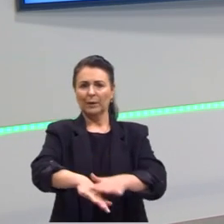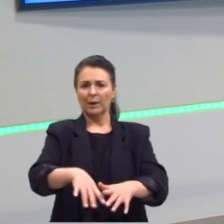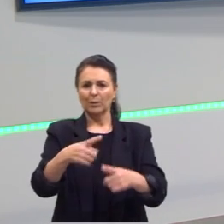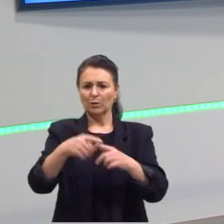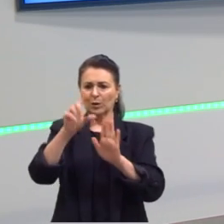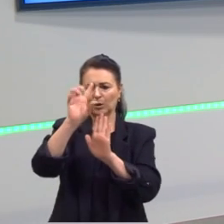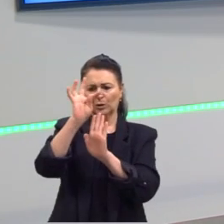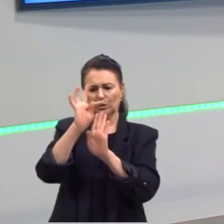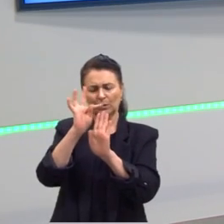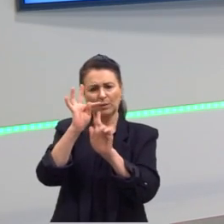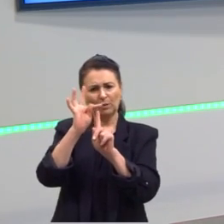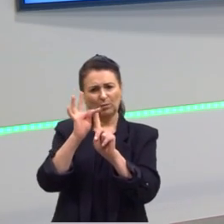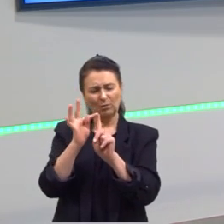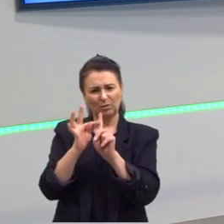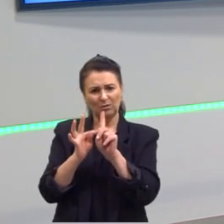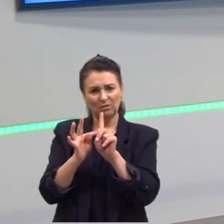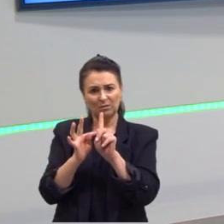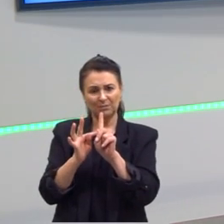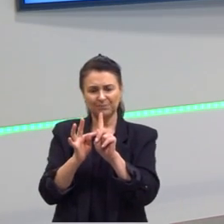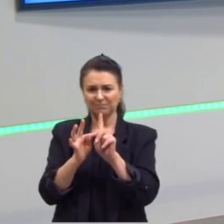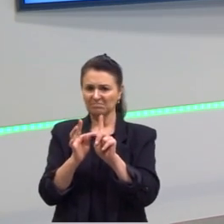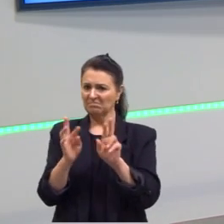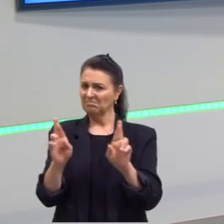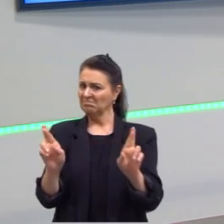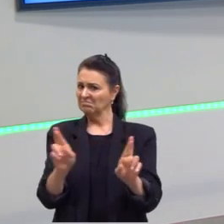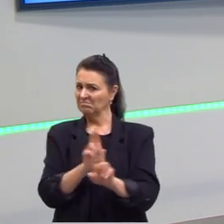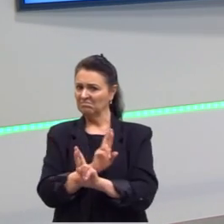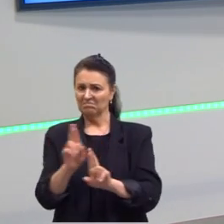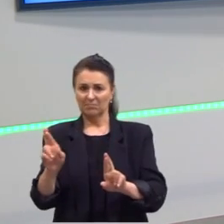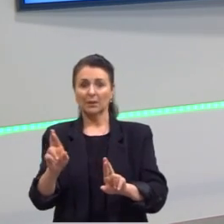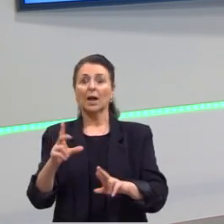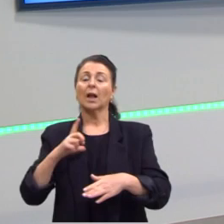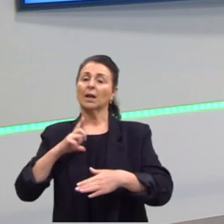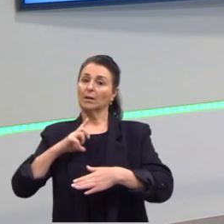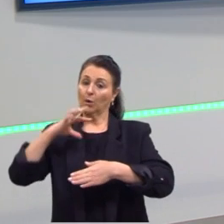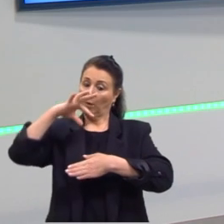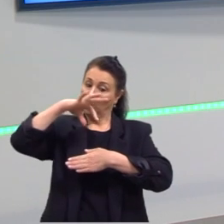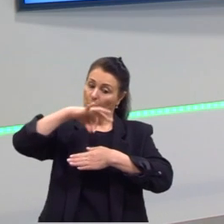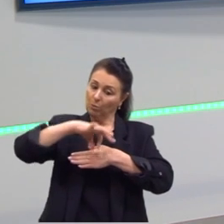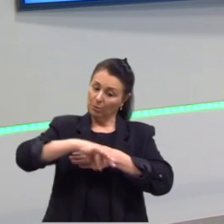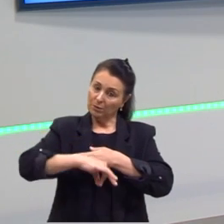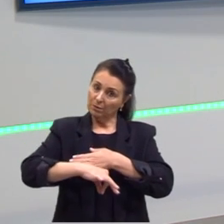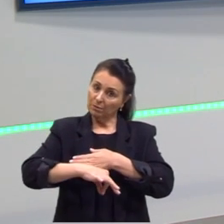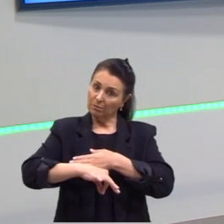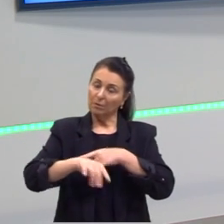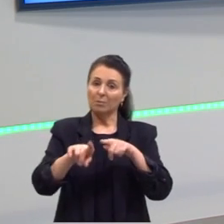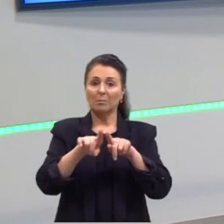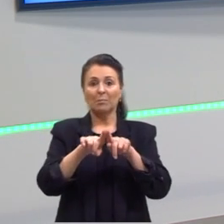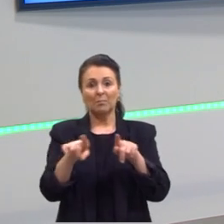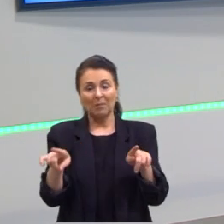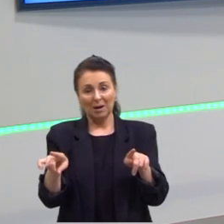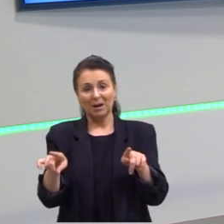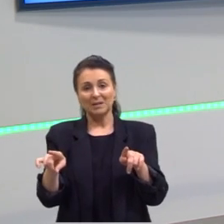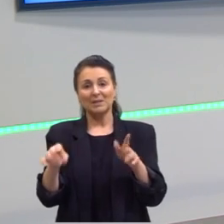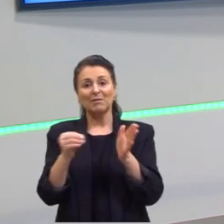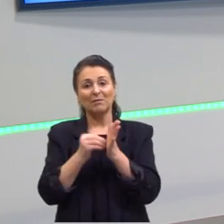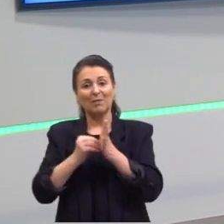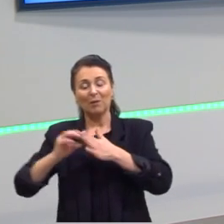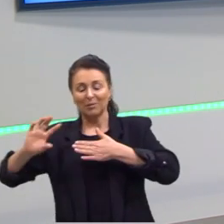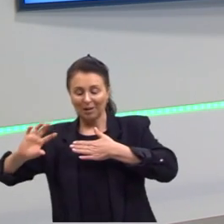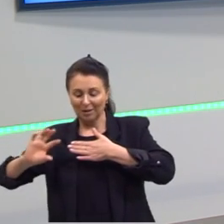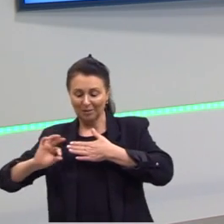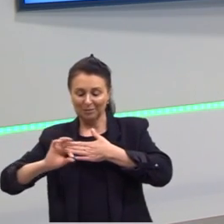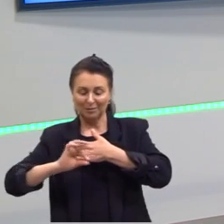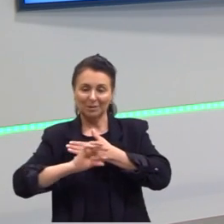tem relação isso então Apesar de ele estar coiso a gente tem aqui um caso de incoerência